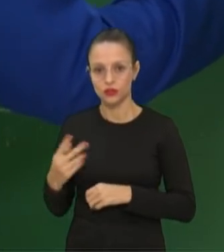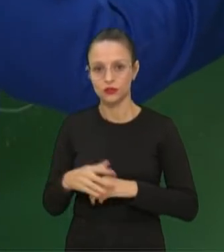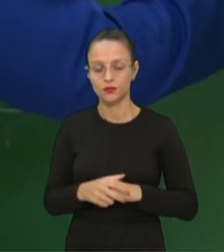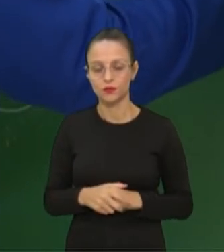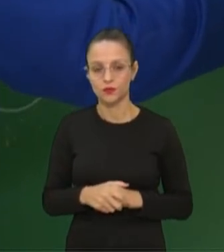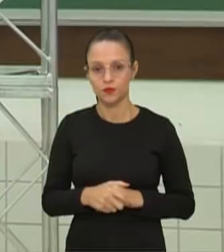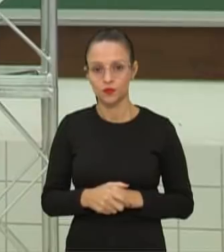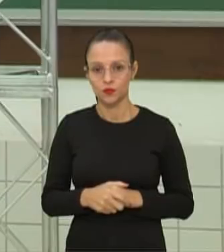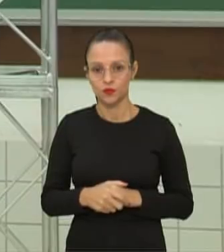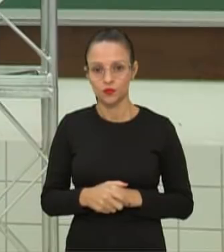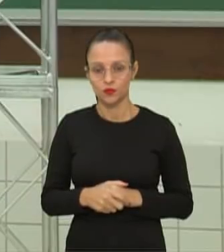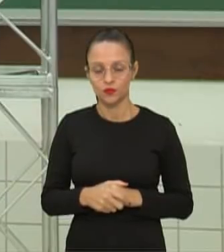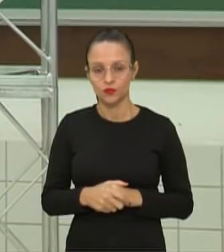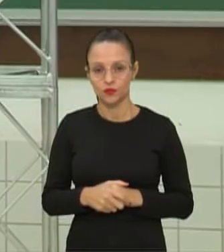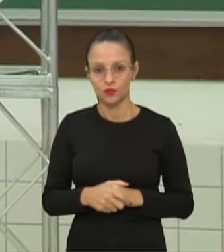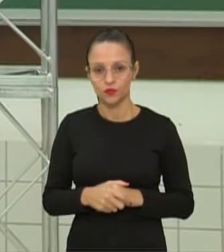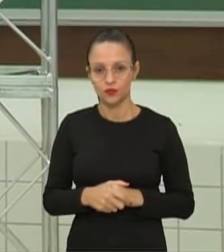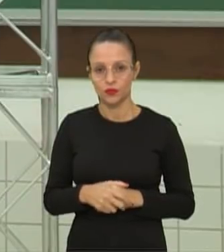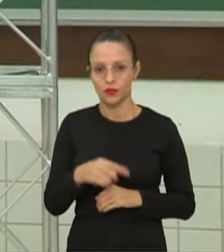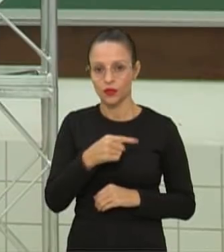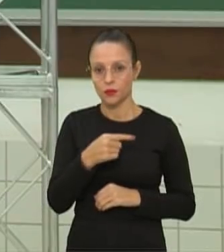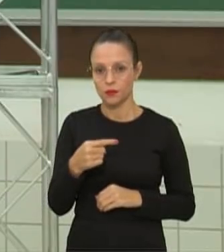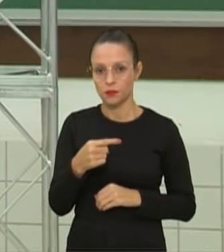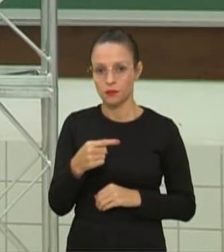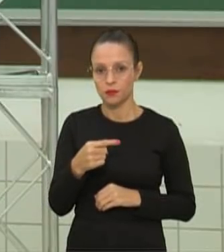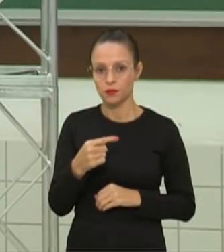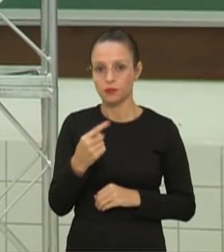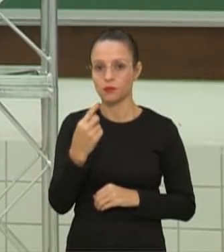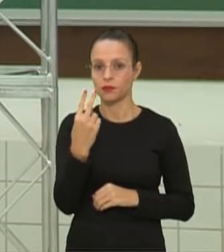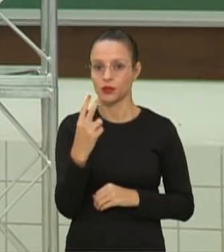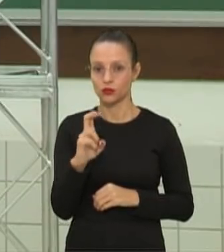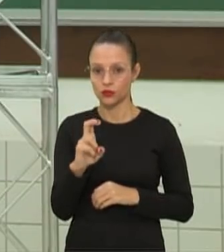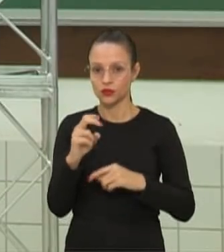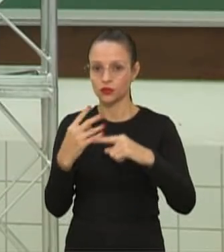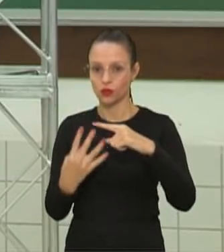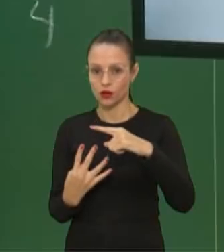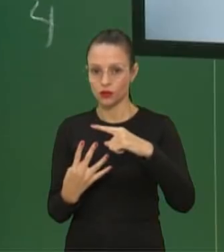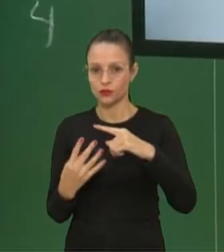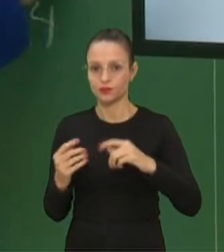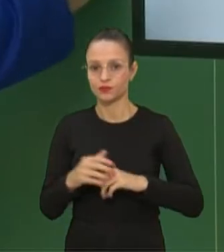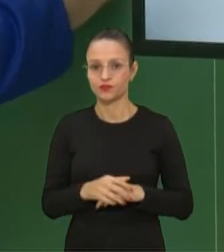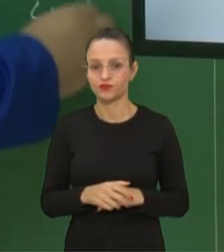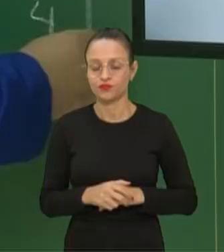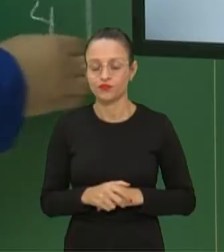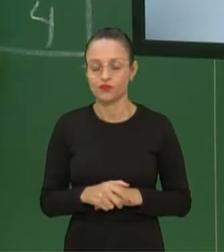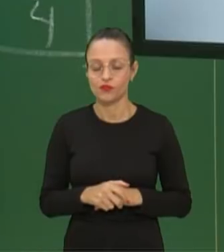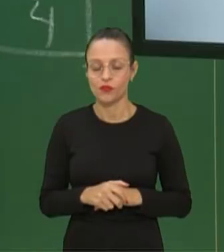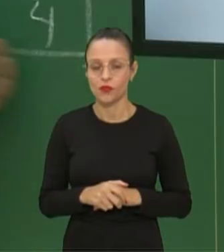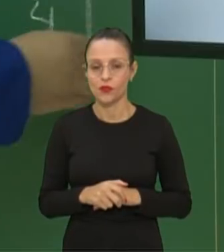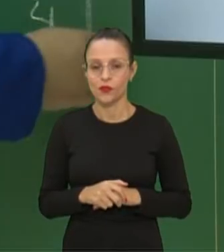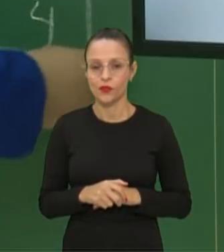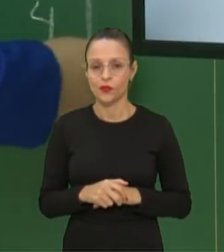numerador e por 2 o denominador. Vai ficar menos 15 quartos.